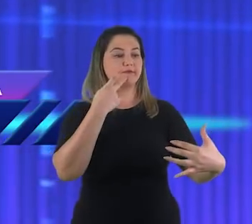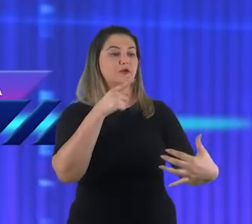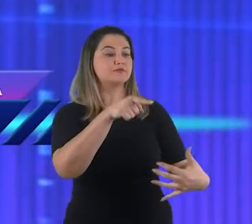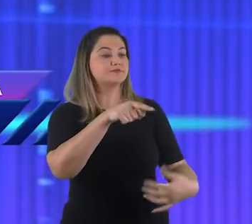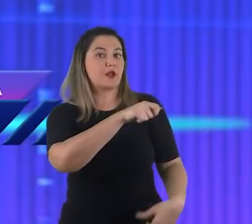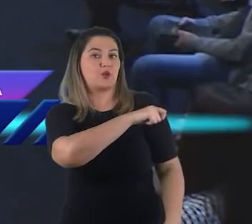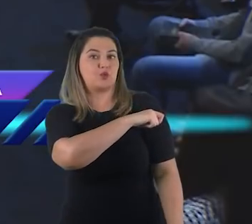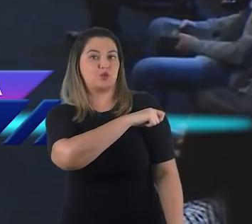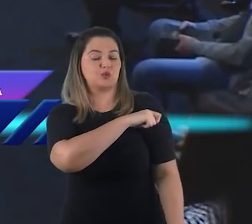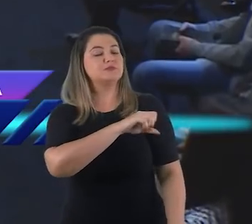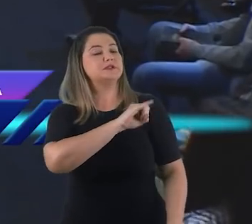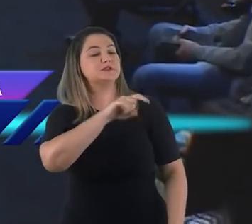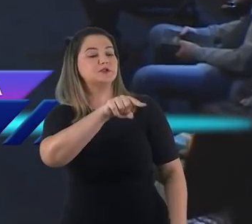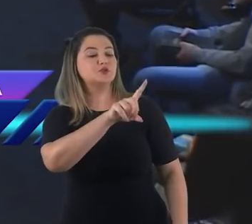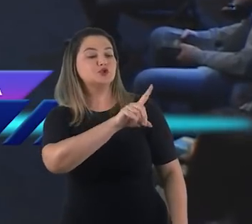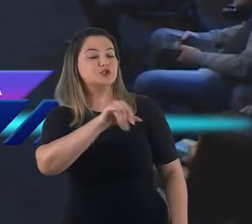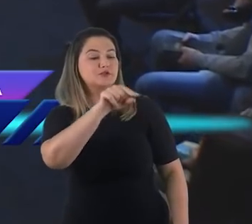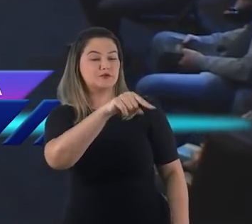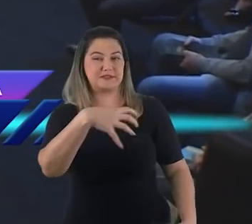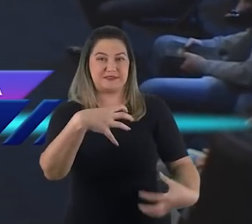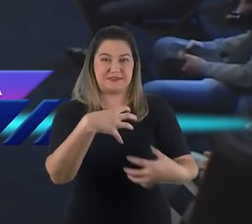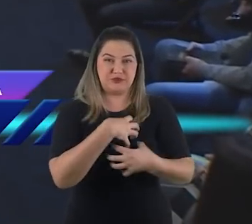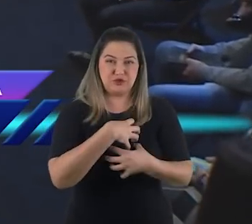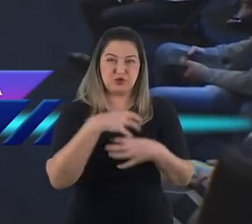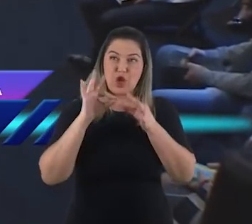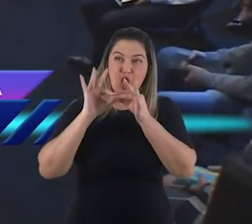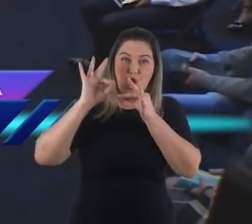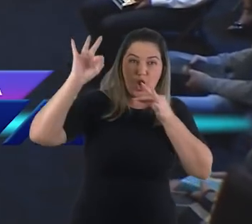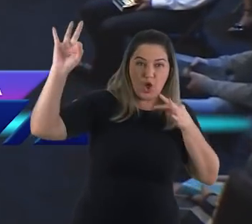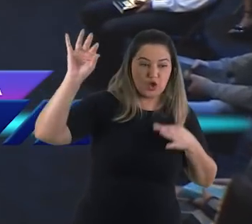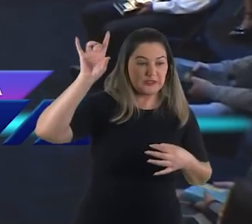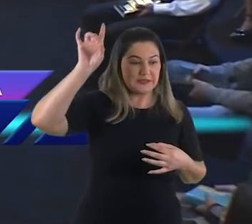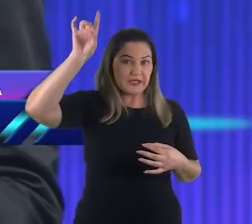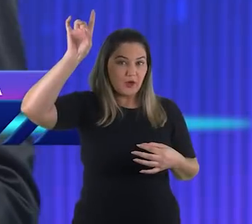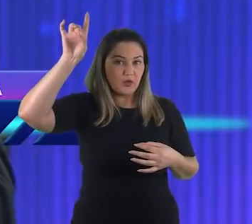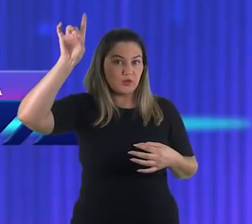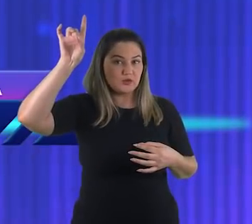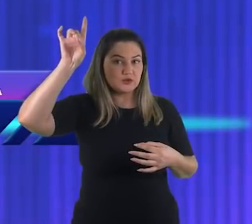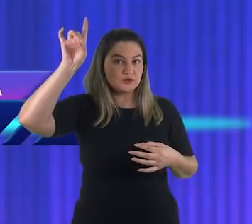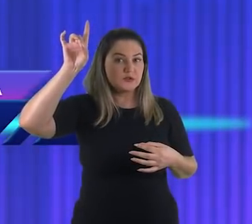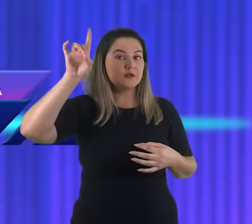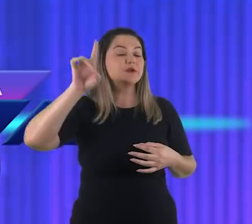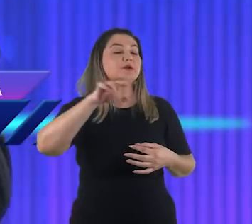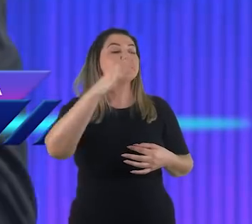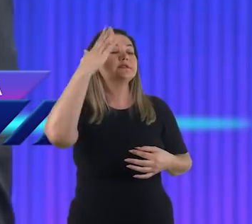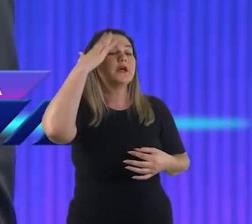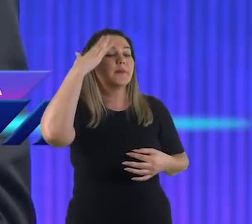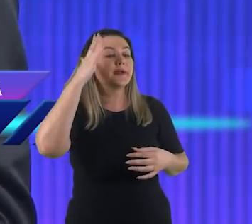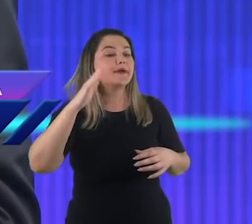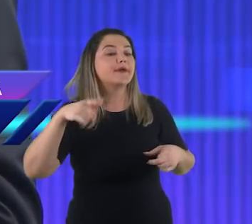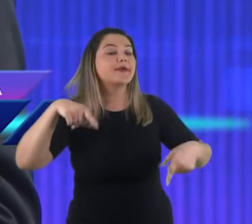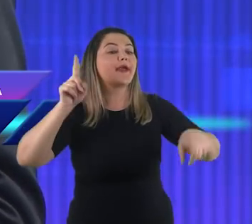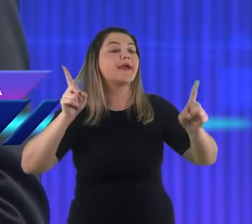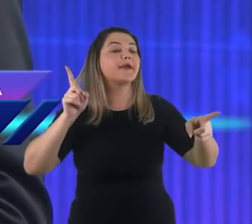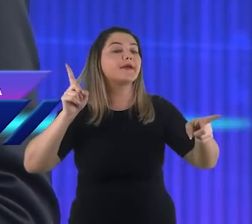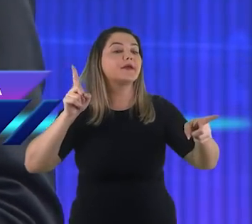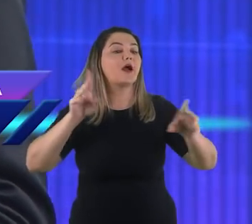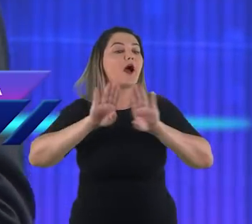assim: se um dia vocês se sentirem longe de Deus, adivinhe quem foi que se